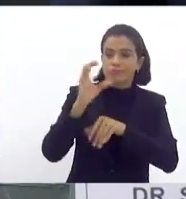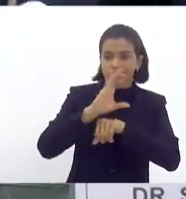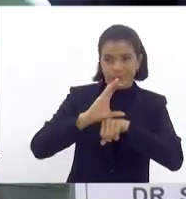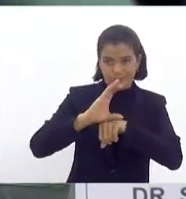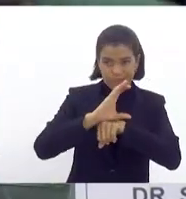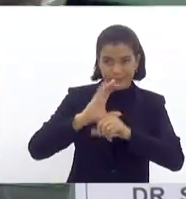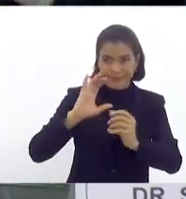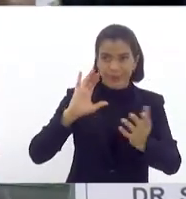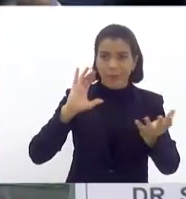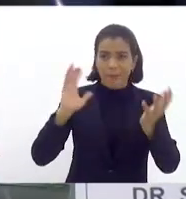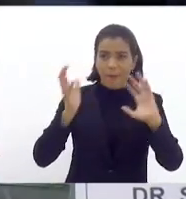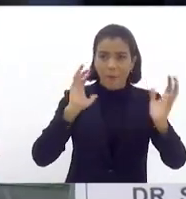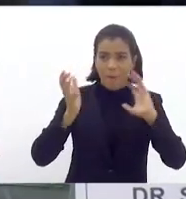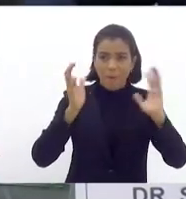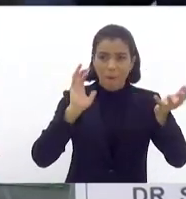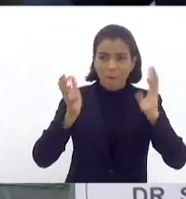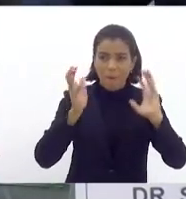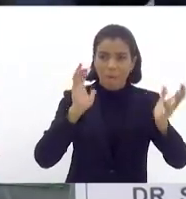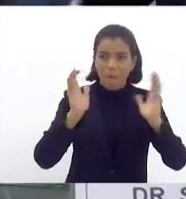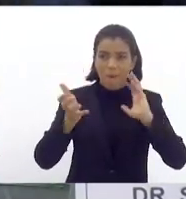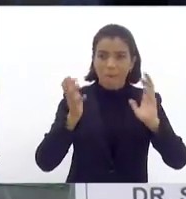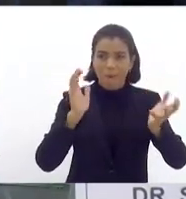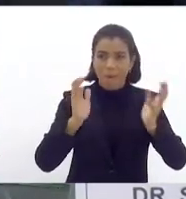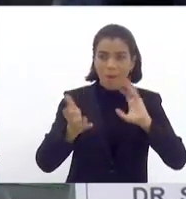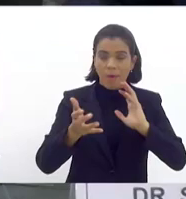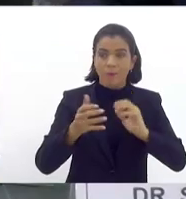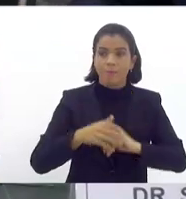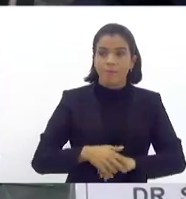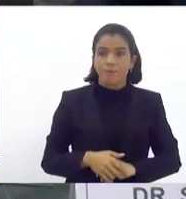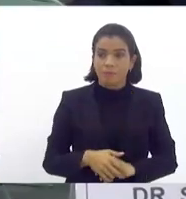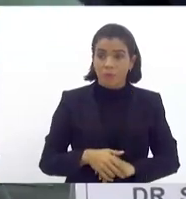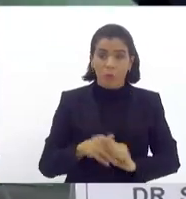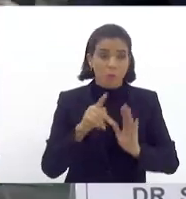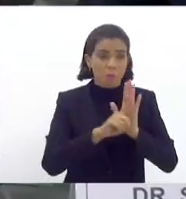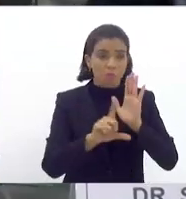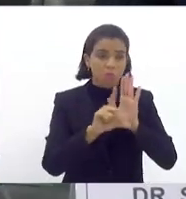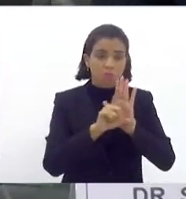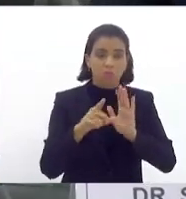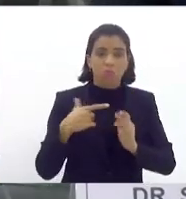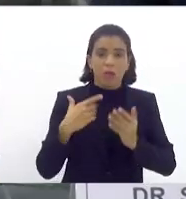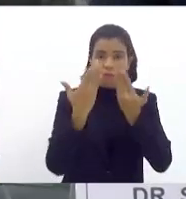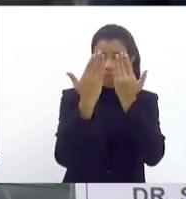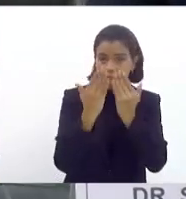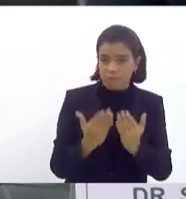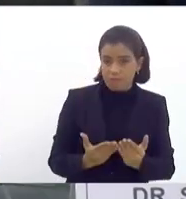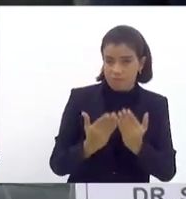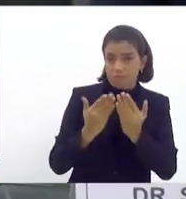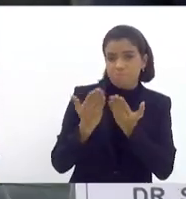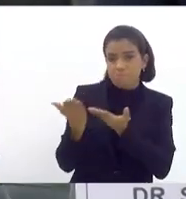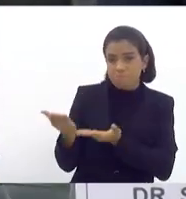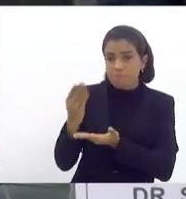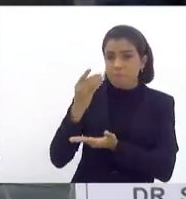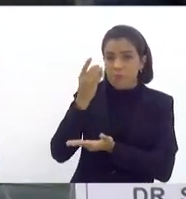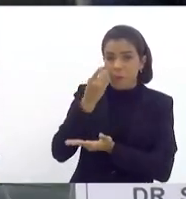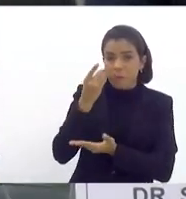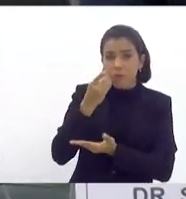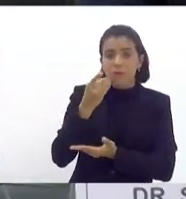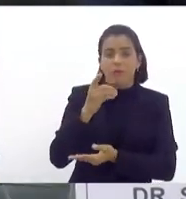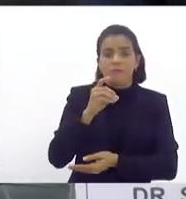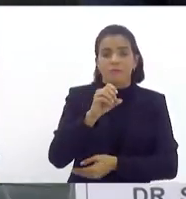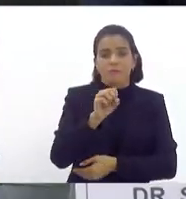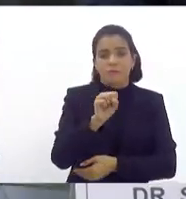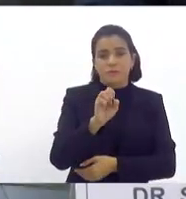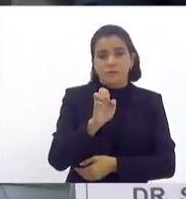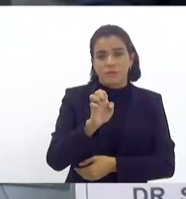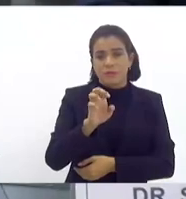Mudanças Climáticas. O projeto está com vista deferida para o deputado doutor Serginho. Muito